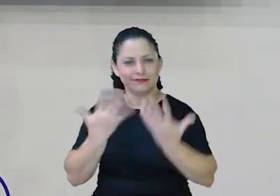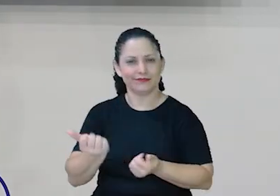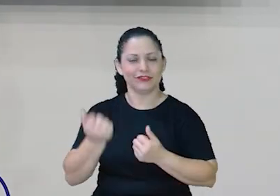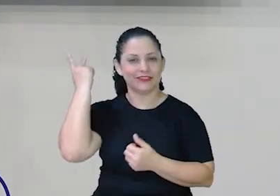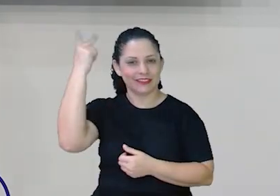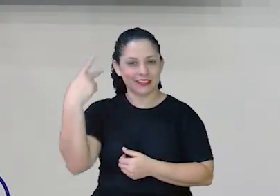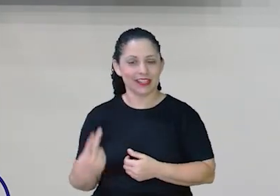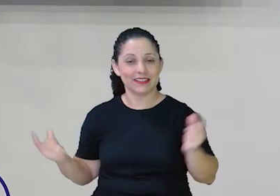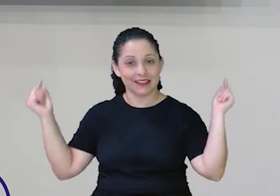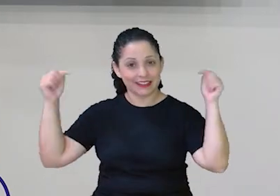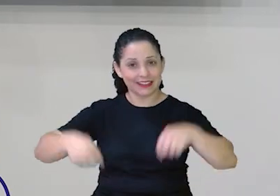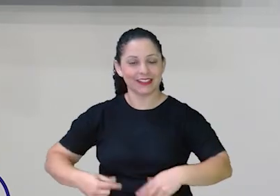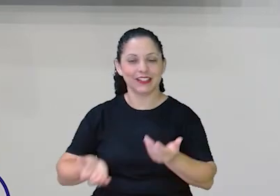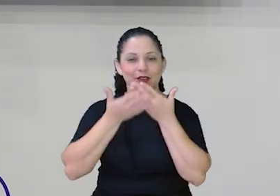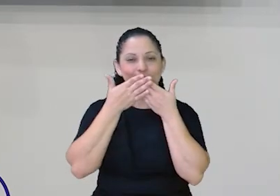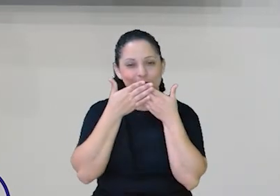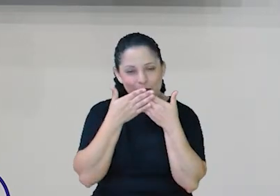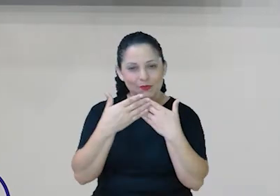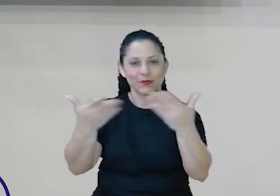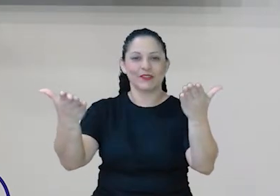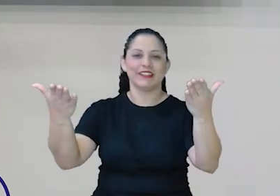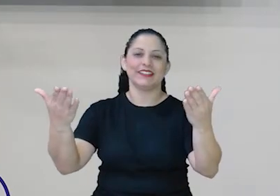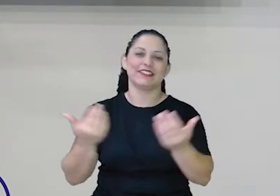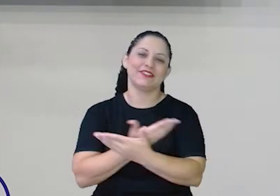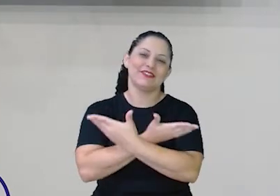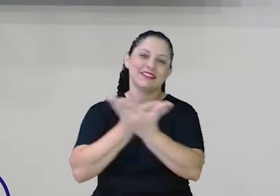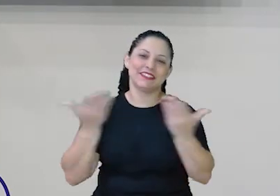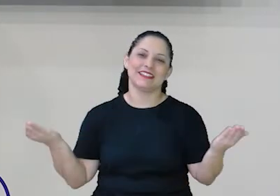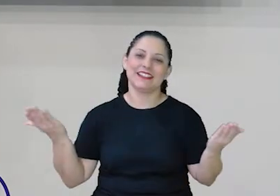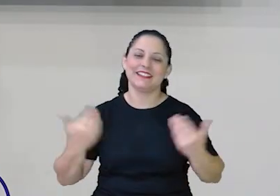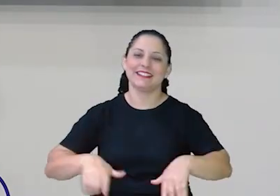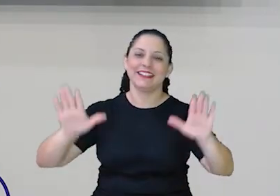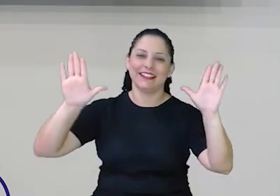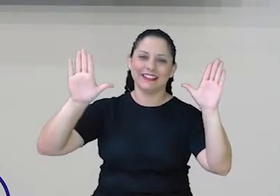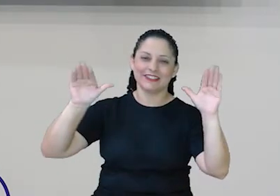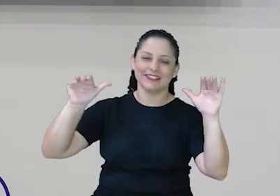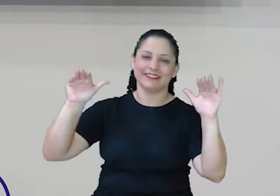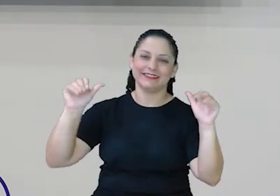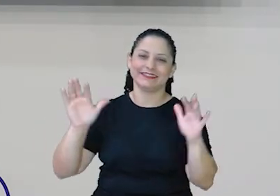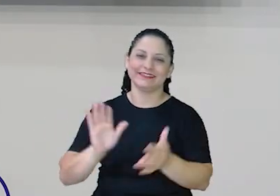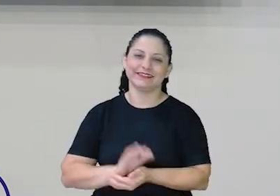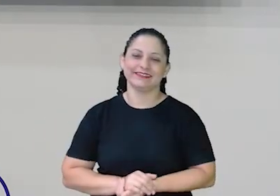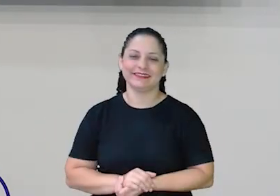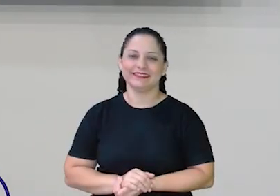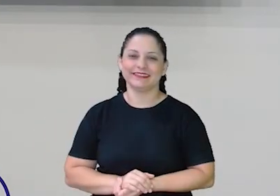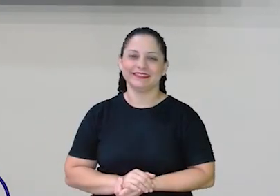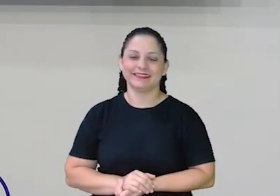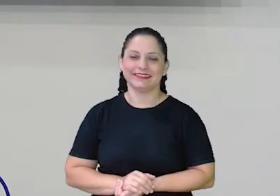gente. E ó, um beijo grande para vocês e até a próxima aula.